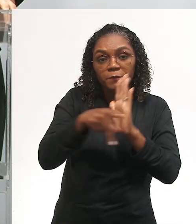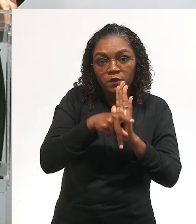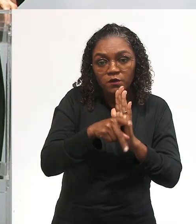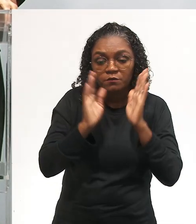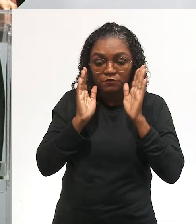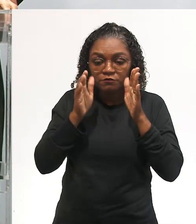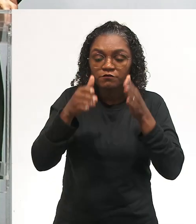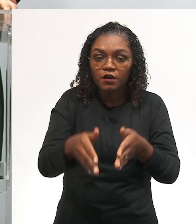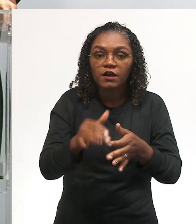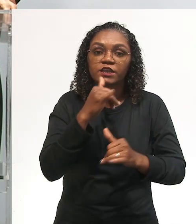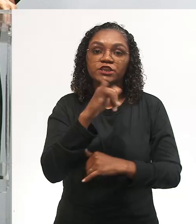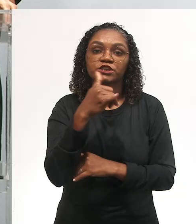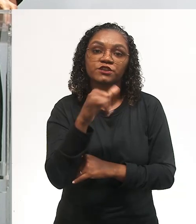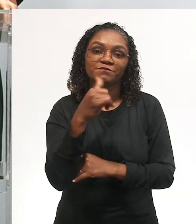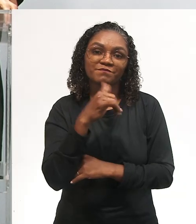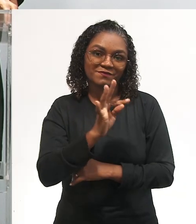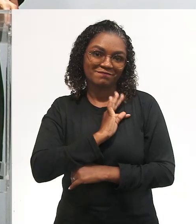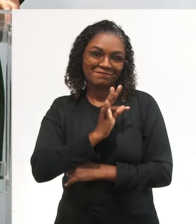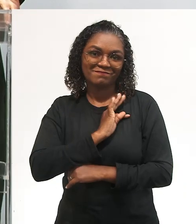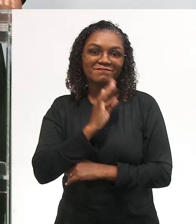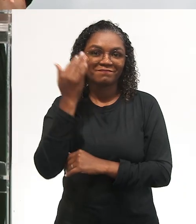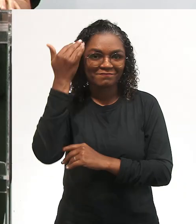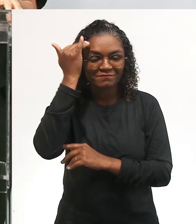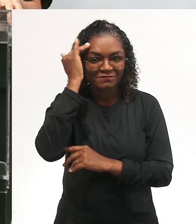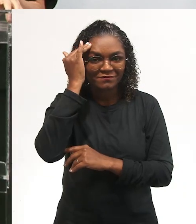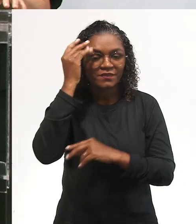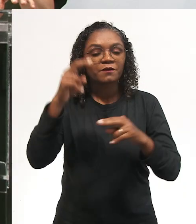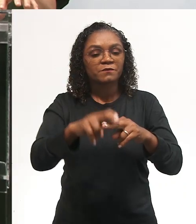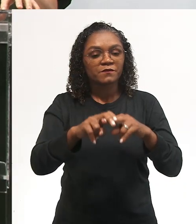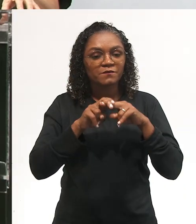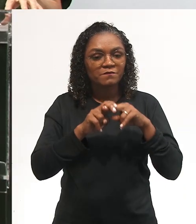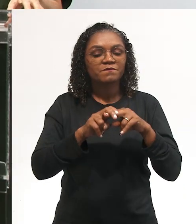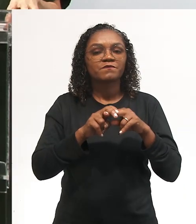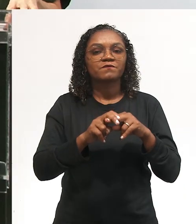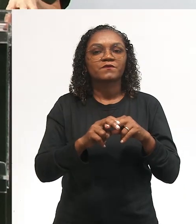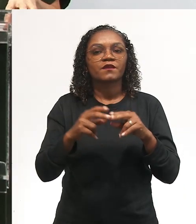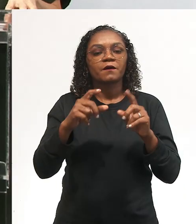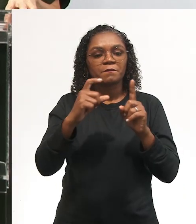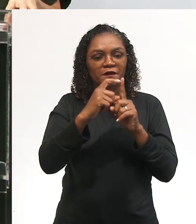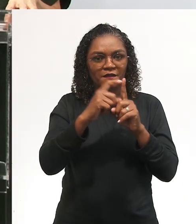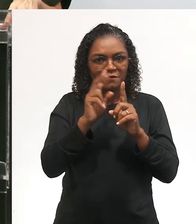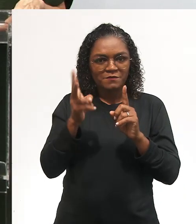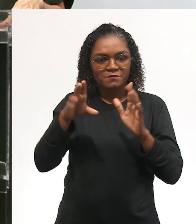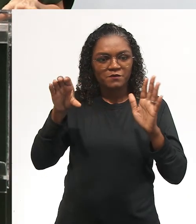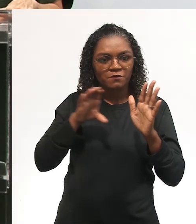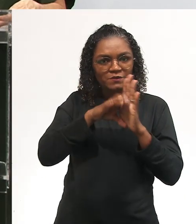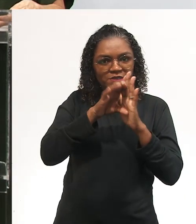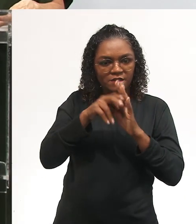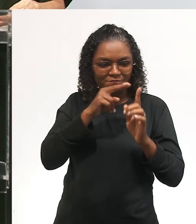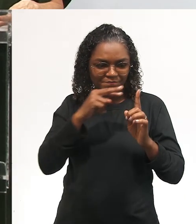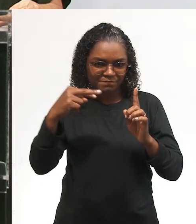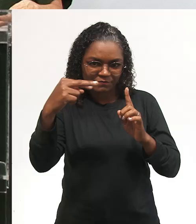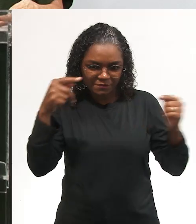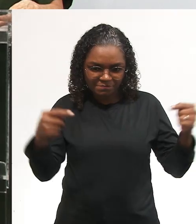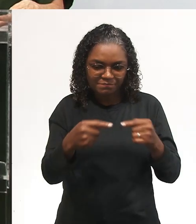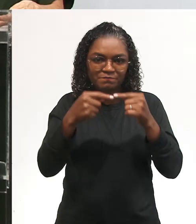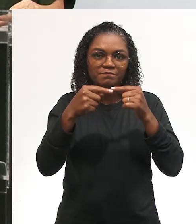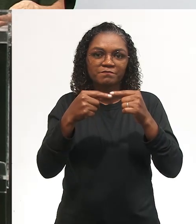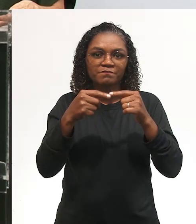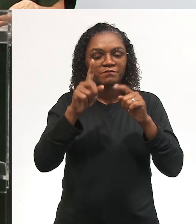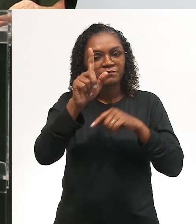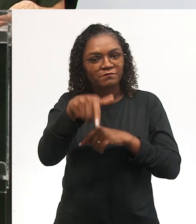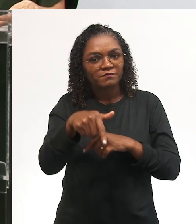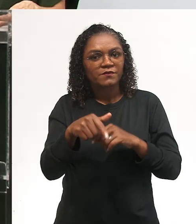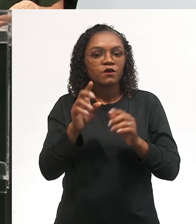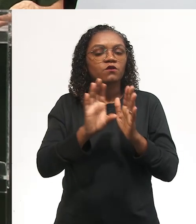trabalhar na profissão de eletricista. Então é isso que a politecnia proporciona. É nessa concepção que se